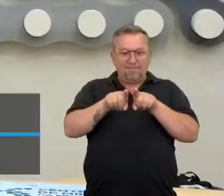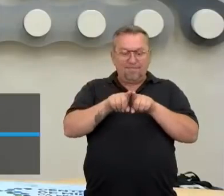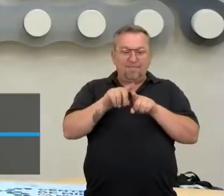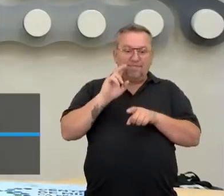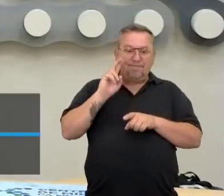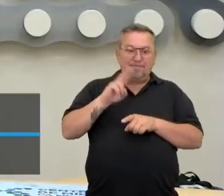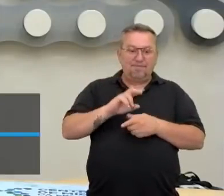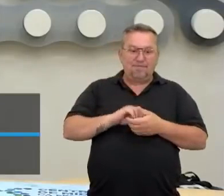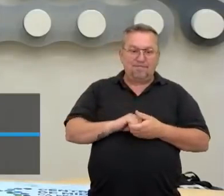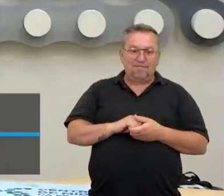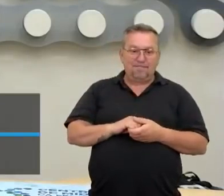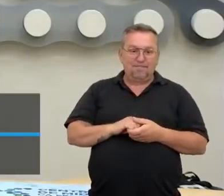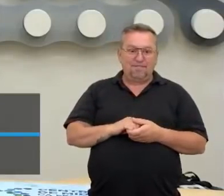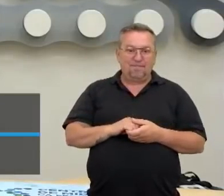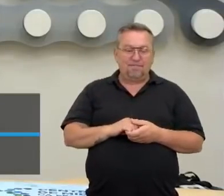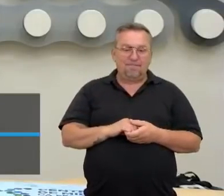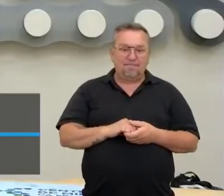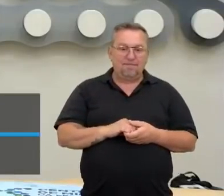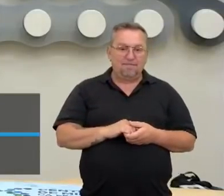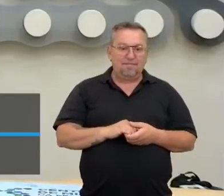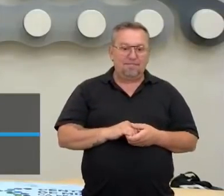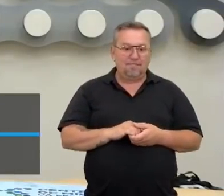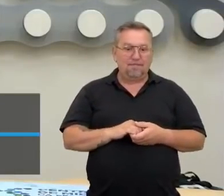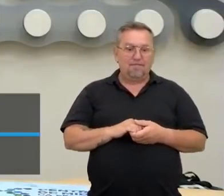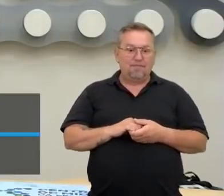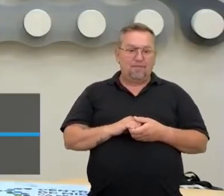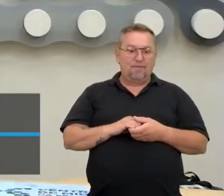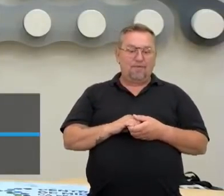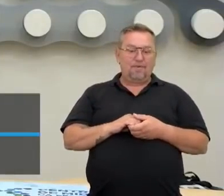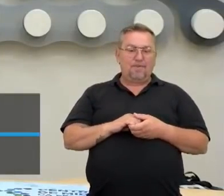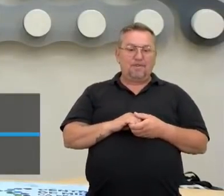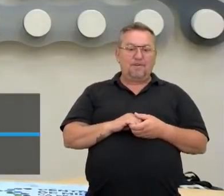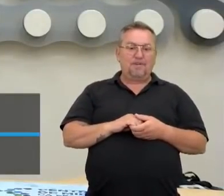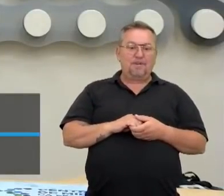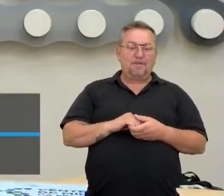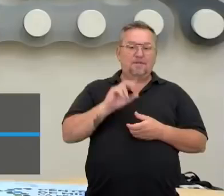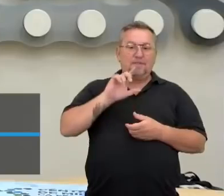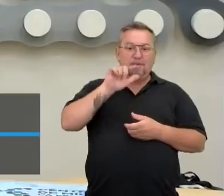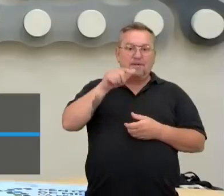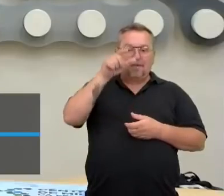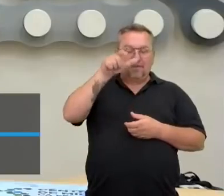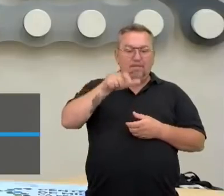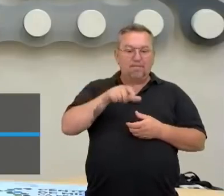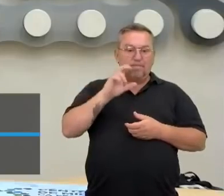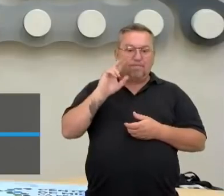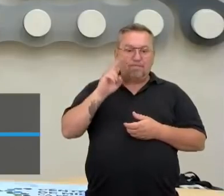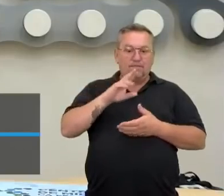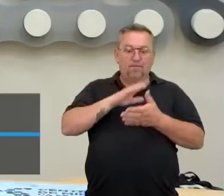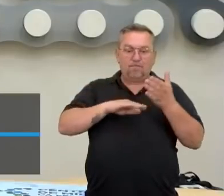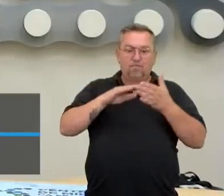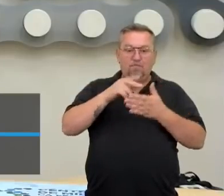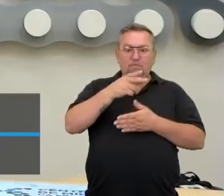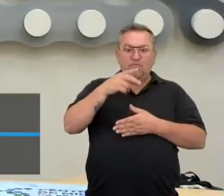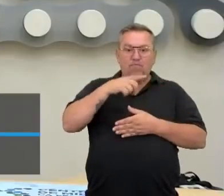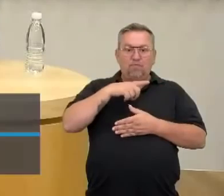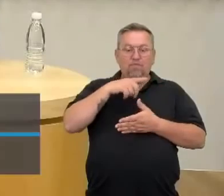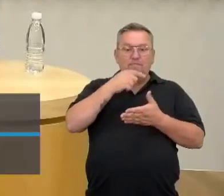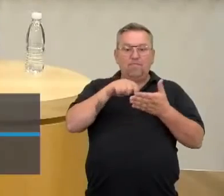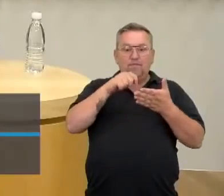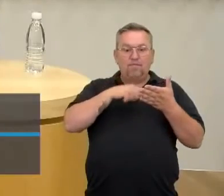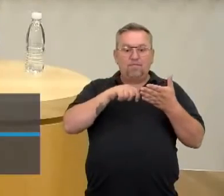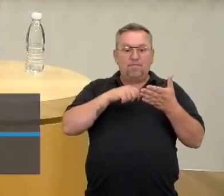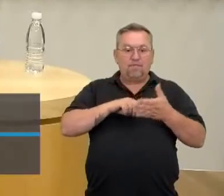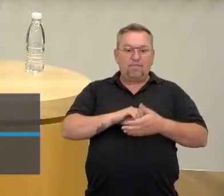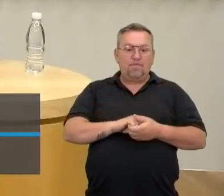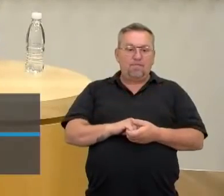vamos lá para momentos de reflexão. Vou até pedir para a professora fazer a leitura e depois eu pontuo algumas situações. Todos vocês irão anotar aí no caderno